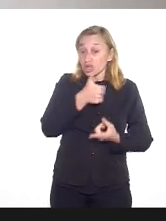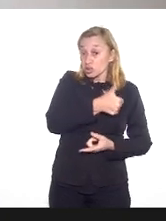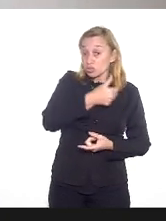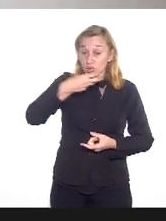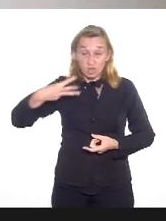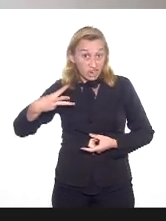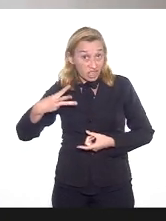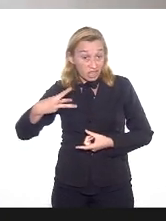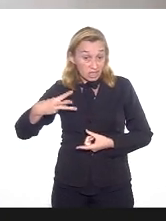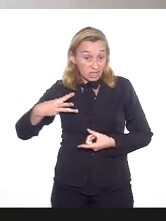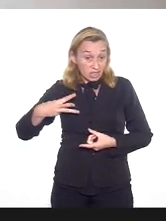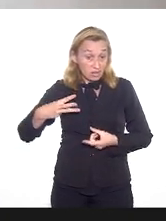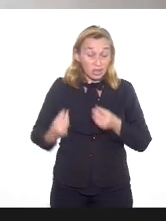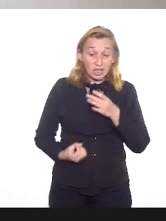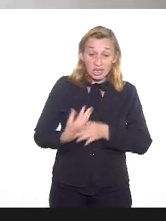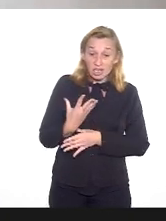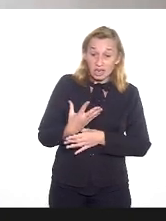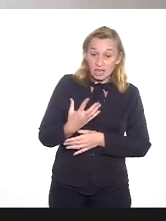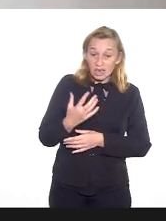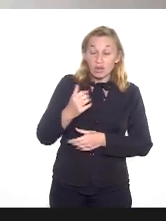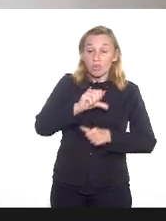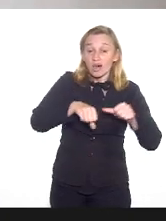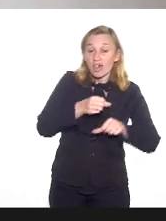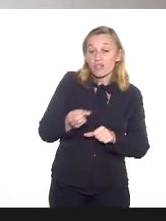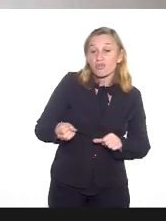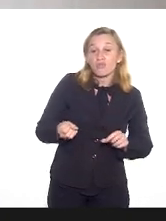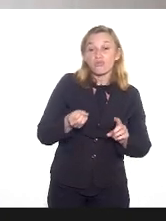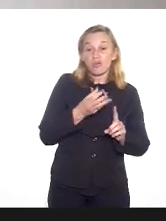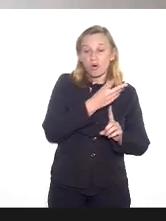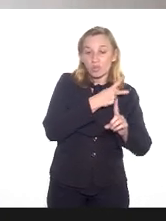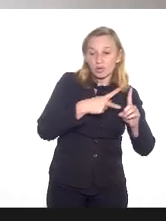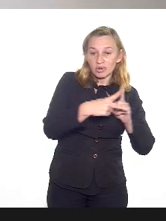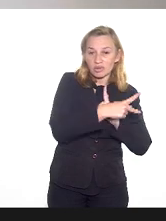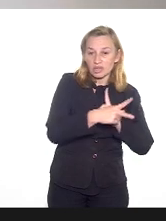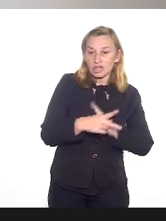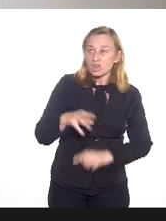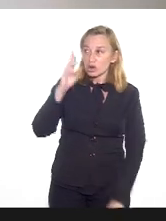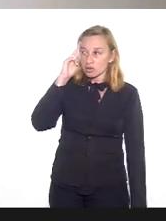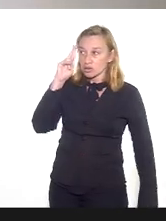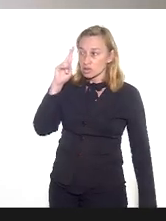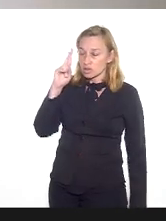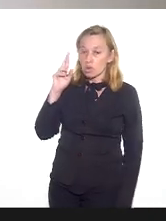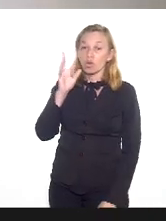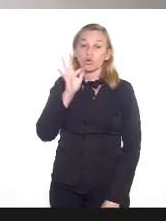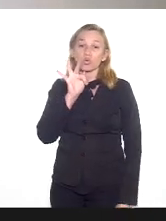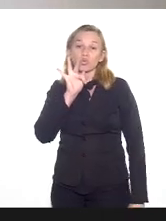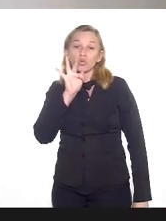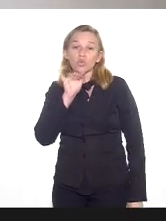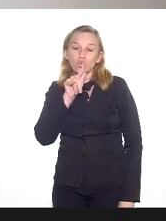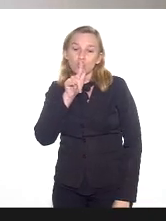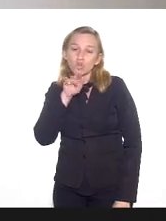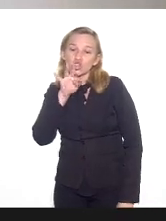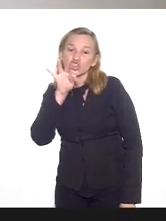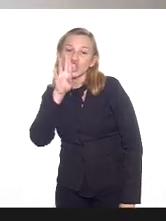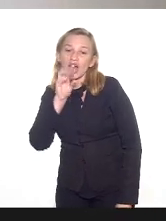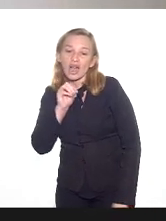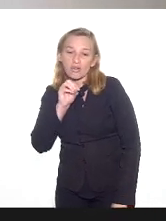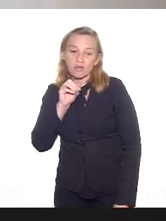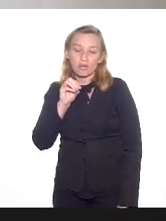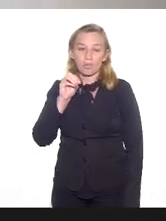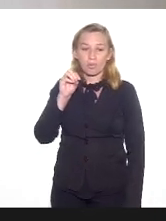2013 foi feita uma reforma da Previdência, e o senhor Gustavo Barbosa foi um dos